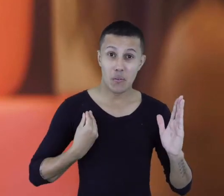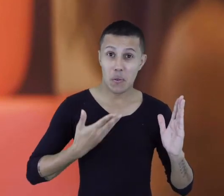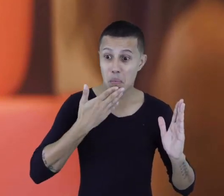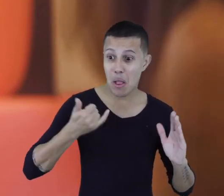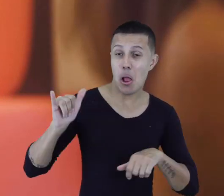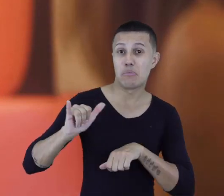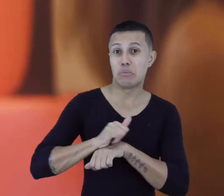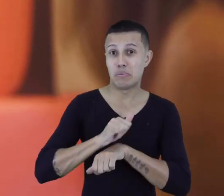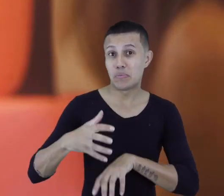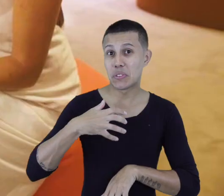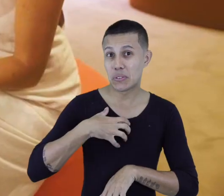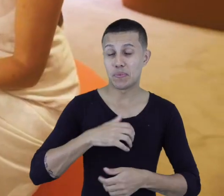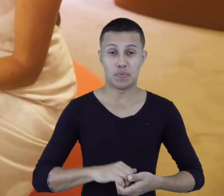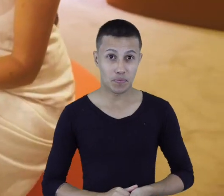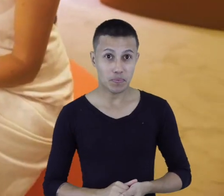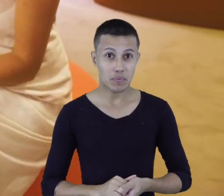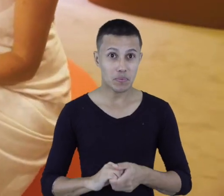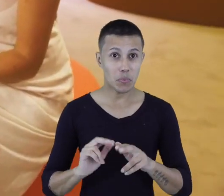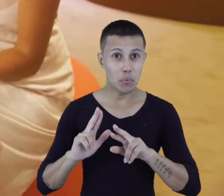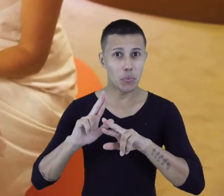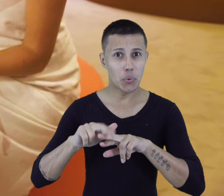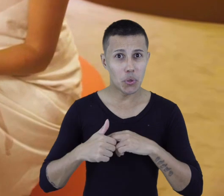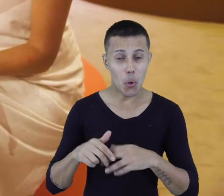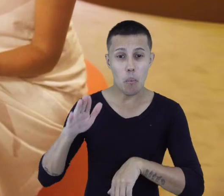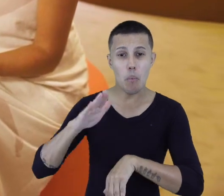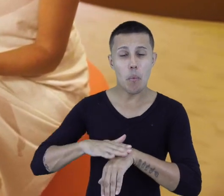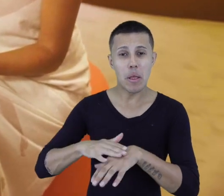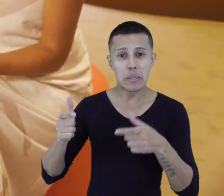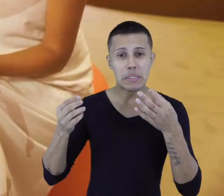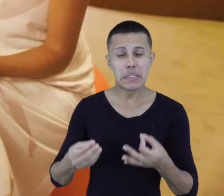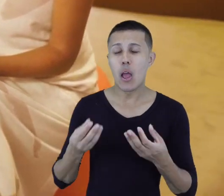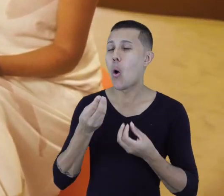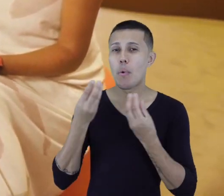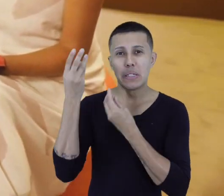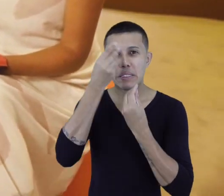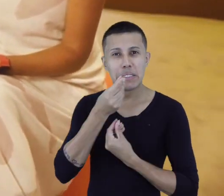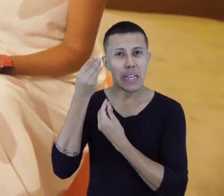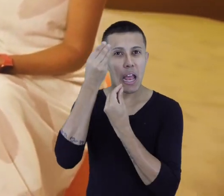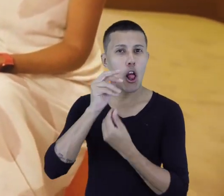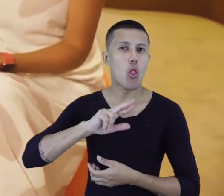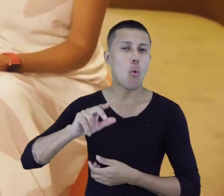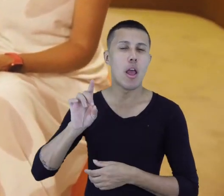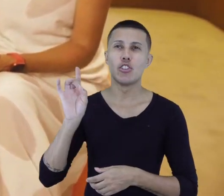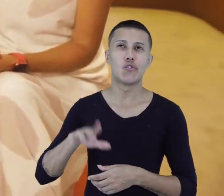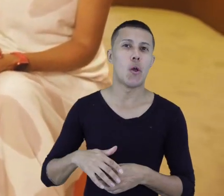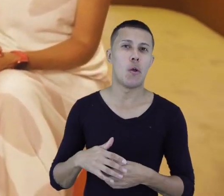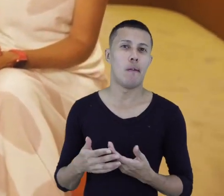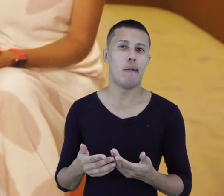melhor maneira possível. Eu acho que a gente está trazendo o ponto de vista certo de como a sexualidade tem que ser. Sexualidade não é só